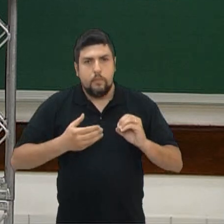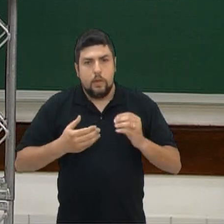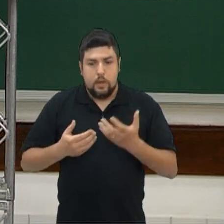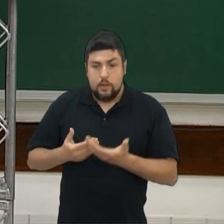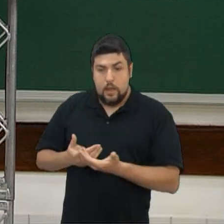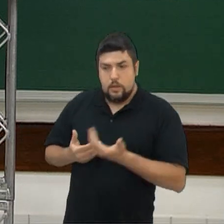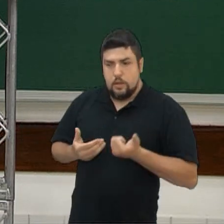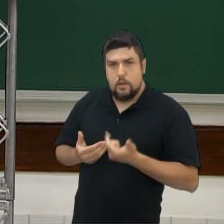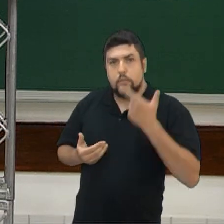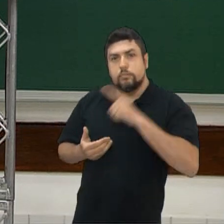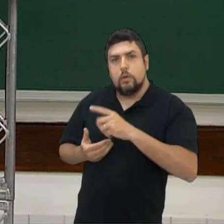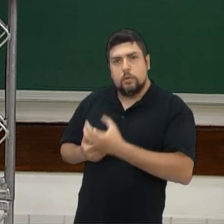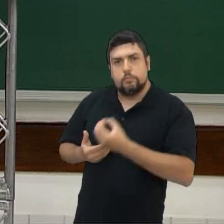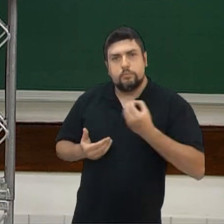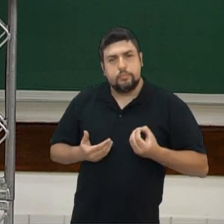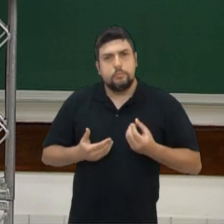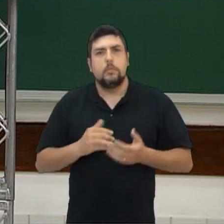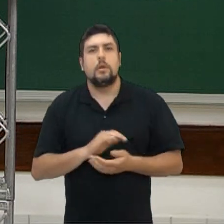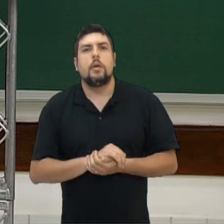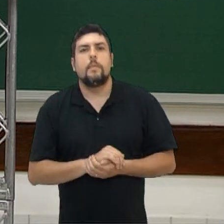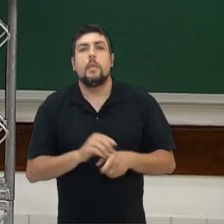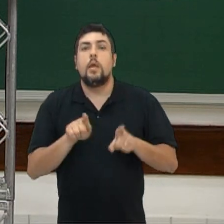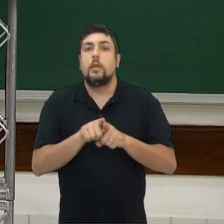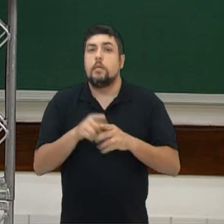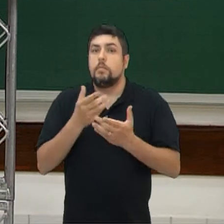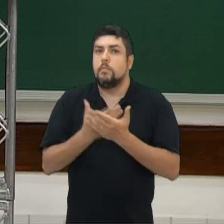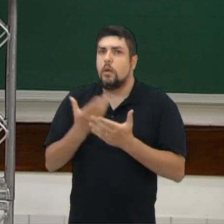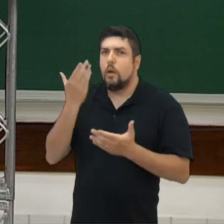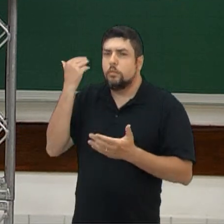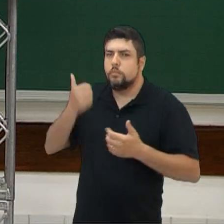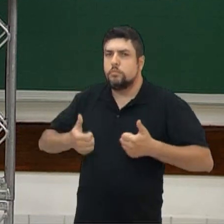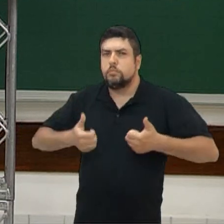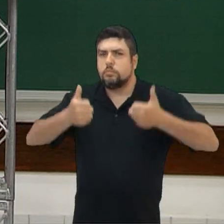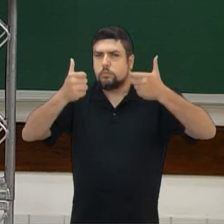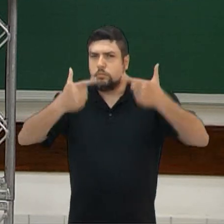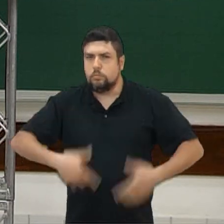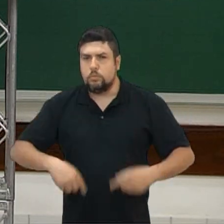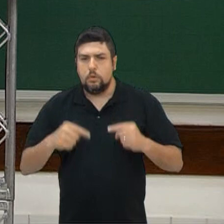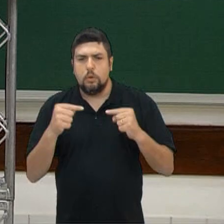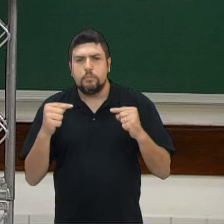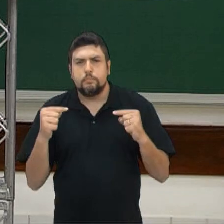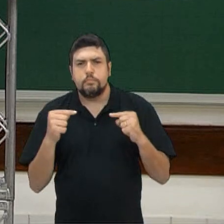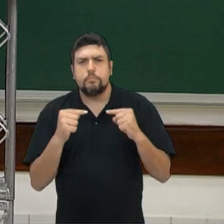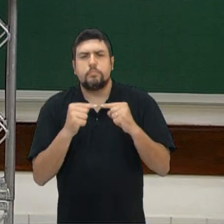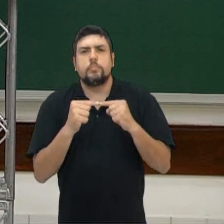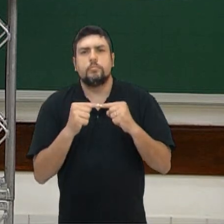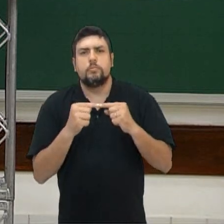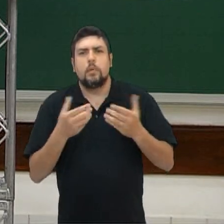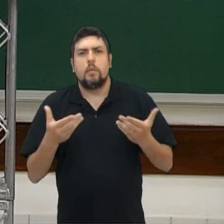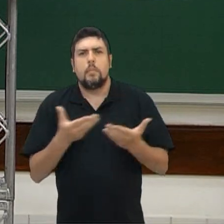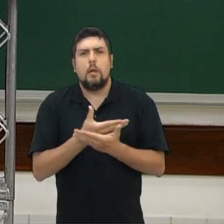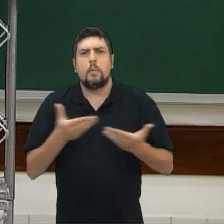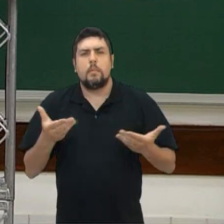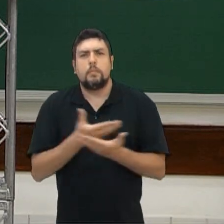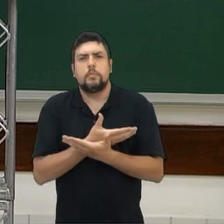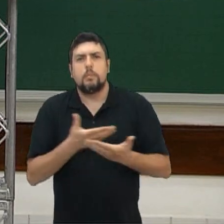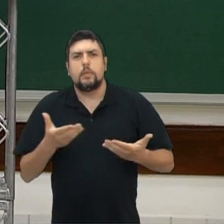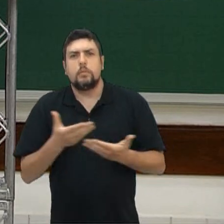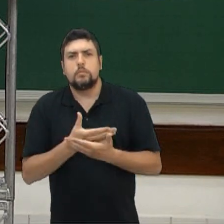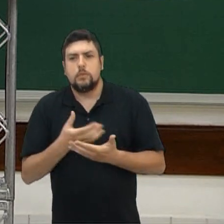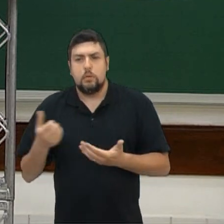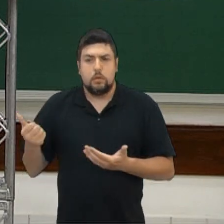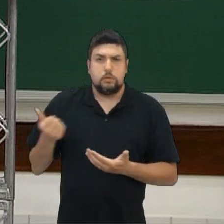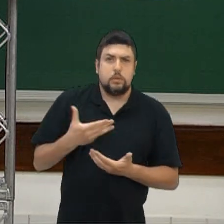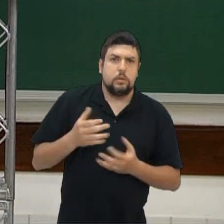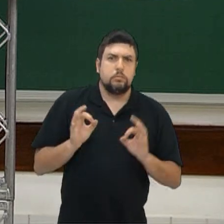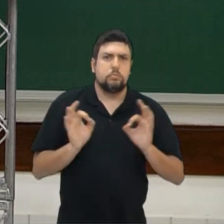também, na aula passada, as ligações covalentes, certo? Aonde ninguém dá e ninguém